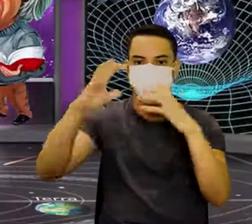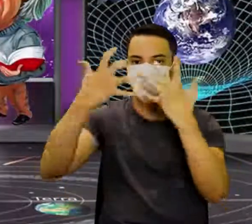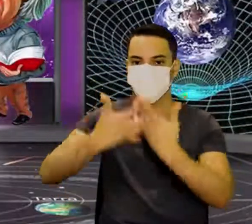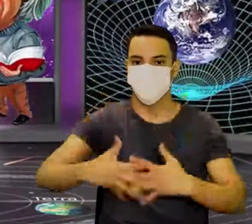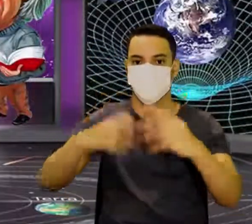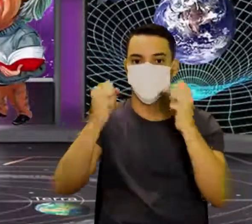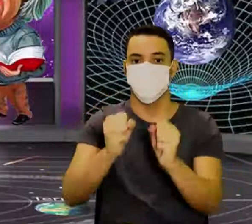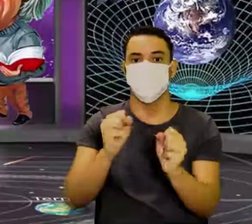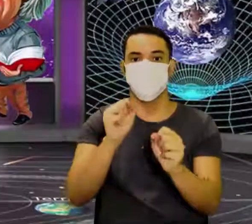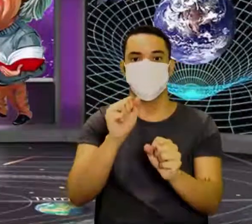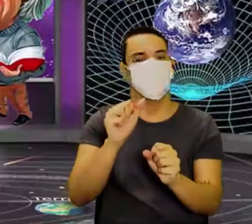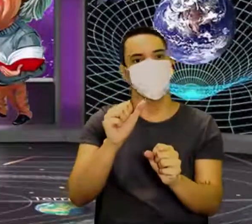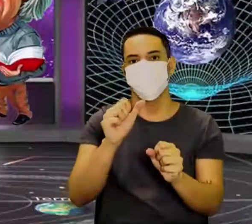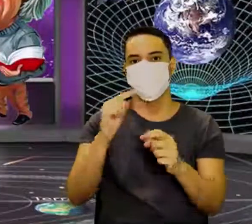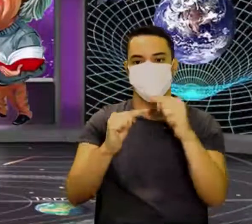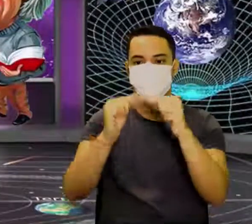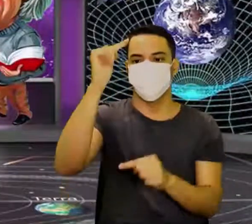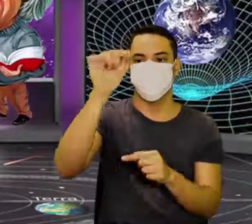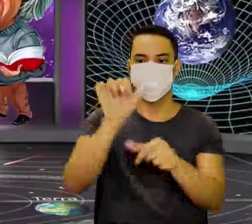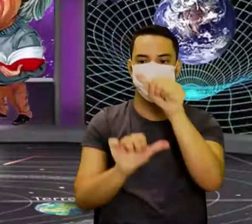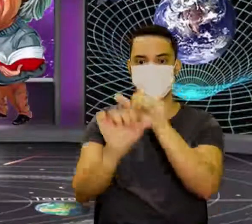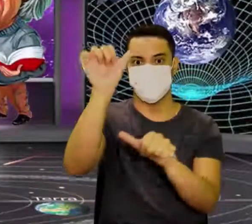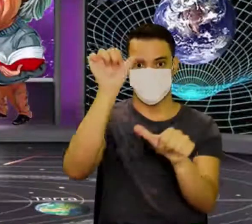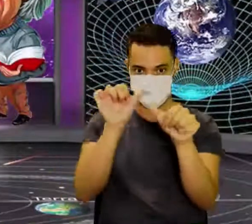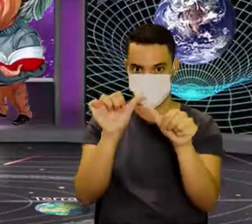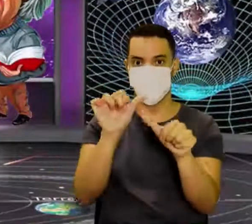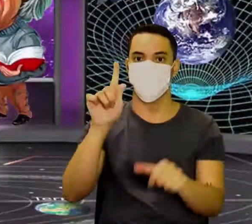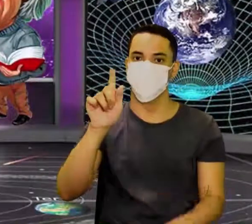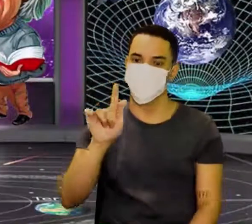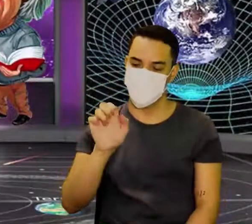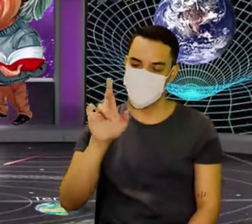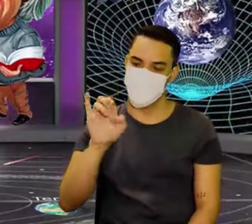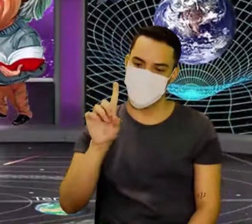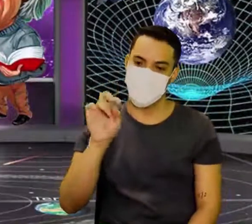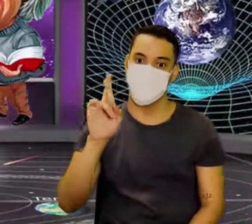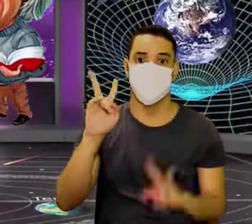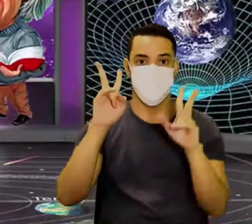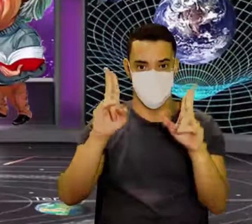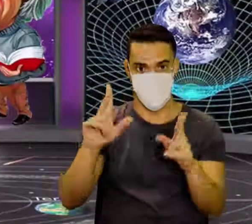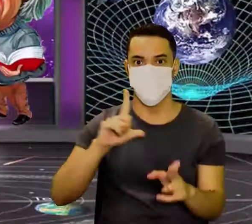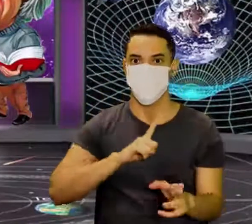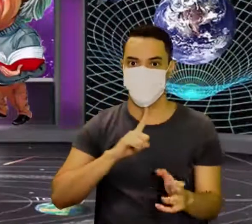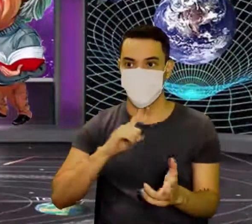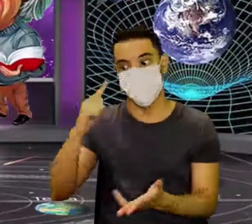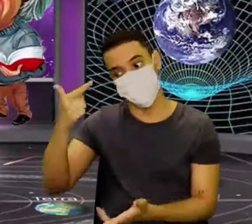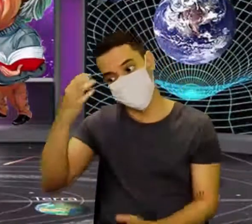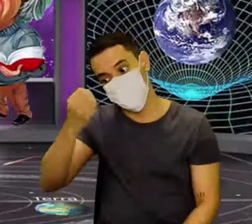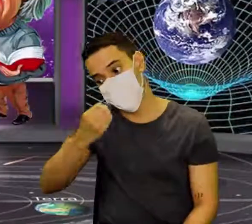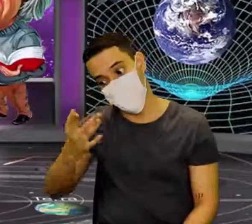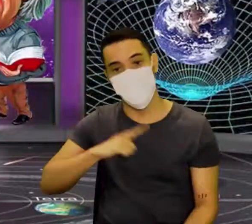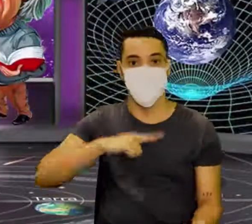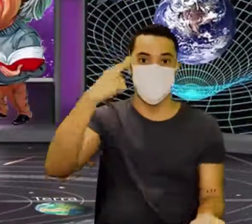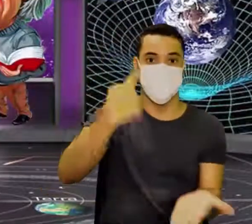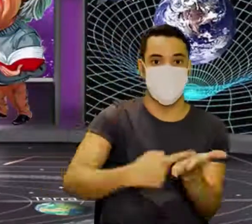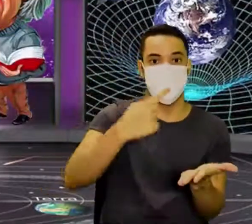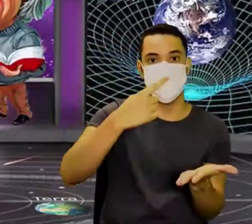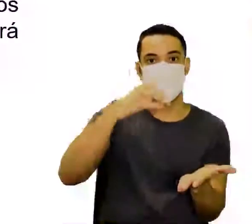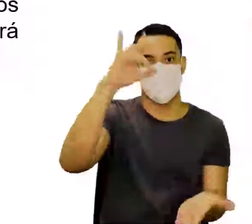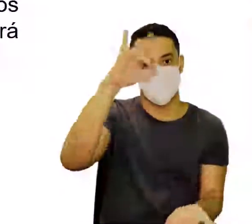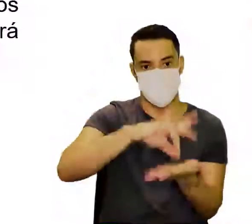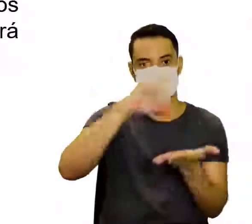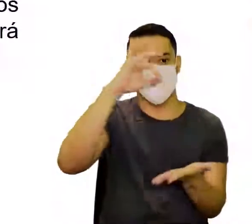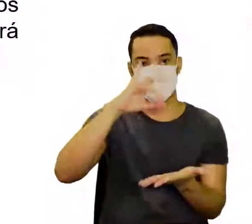sujeitos a alterações. Então o gerador é a mesma coisa, nós temos o ideal e nós temos o real. Então vamos conhecer, olha